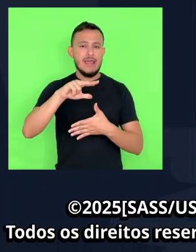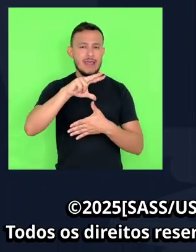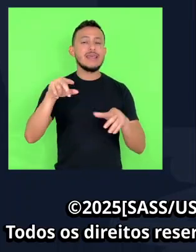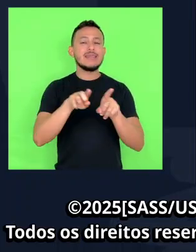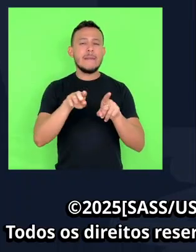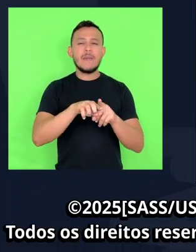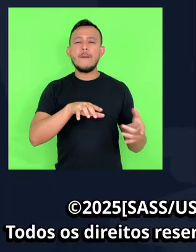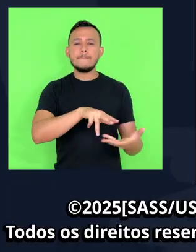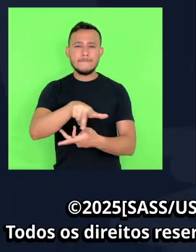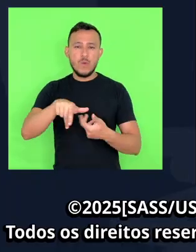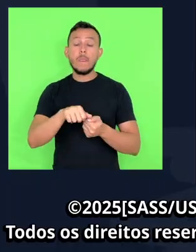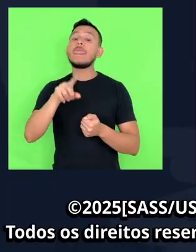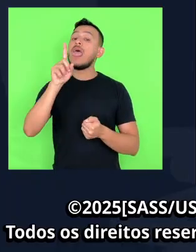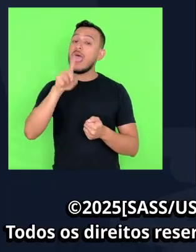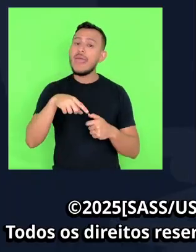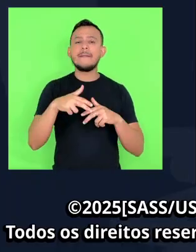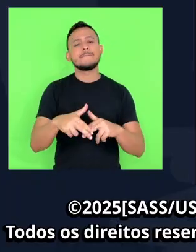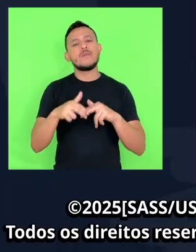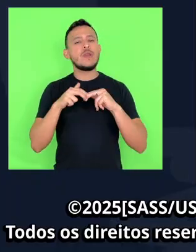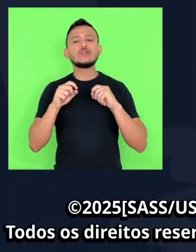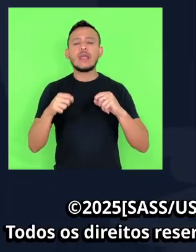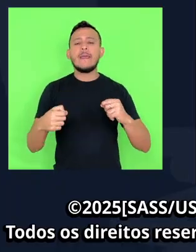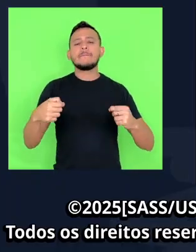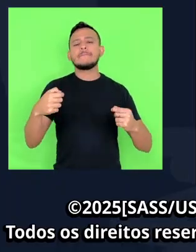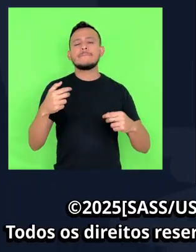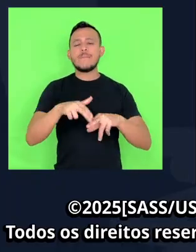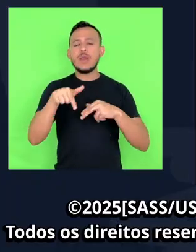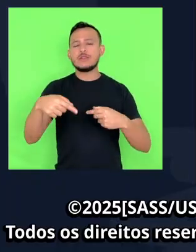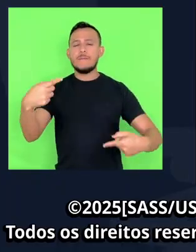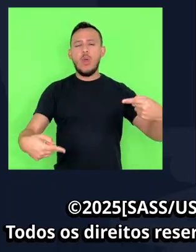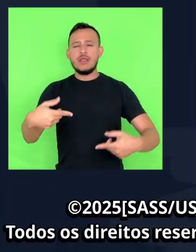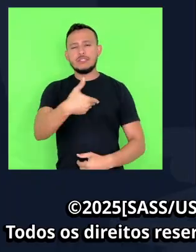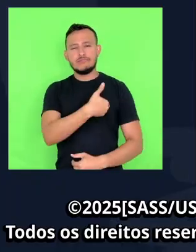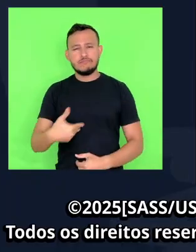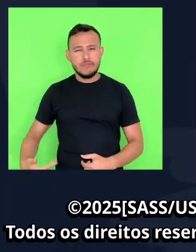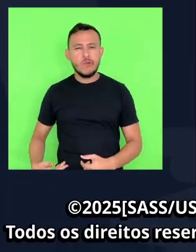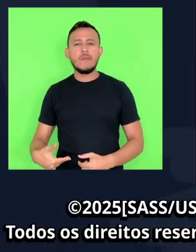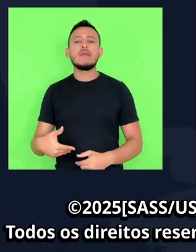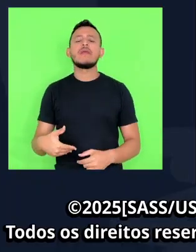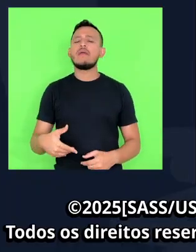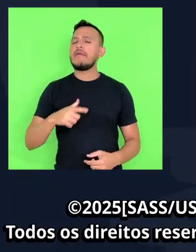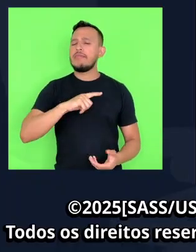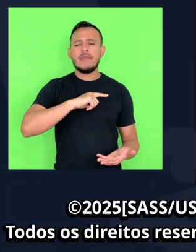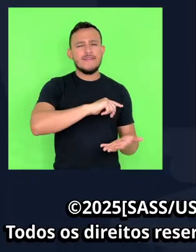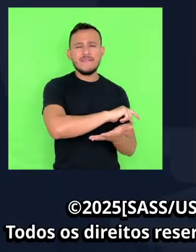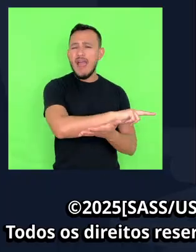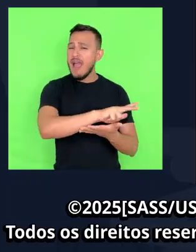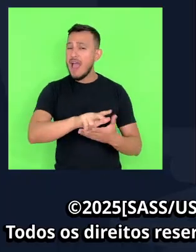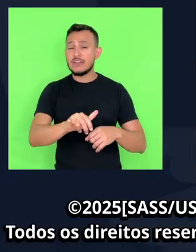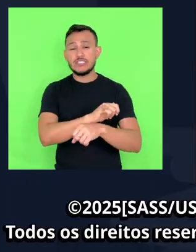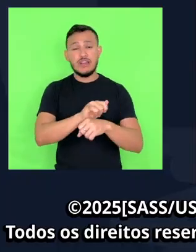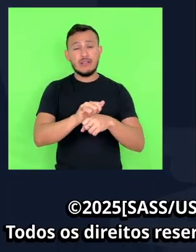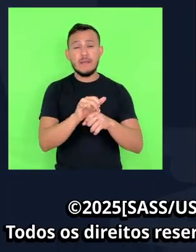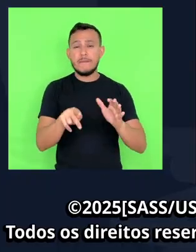mundo. Isso é fruto de políticas públicas, uma cesta de políticas